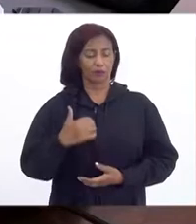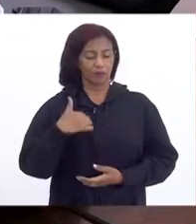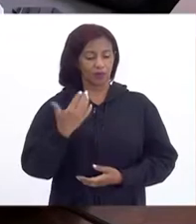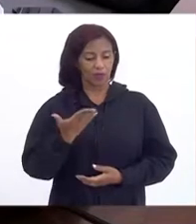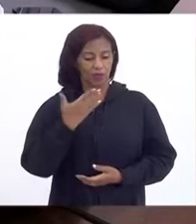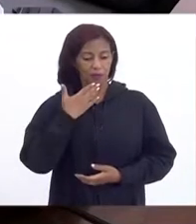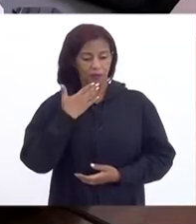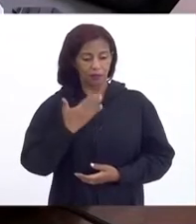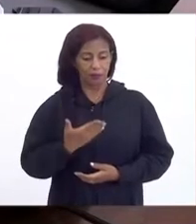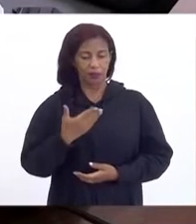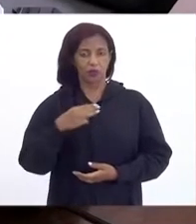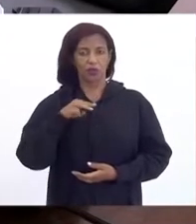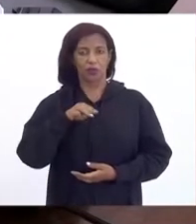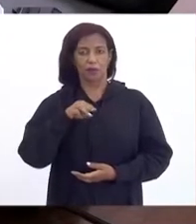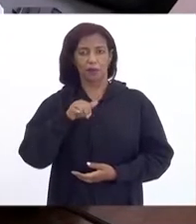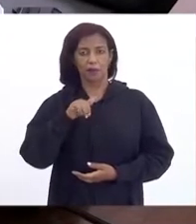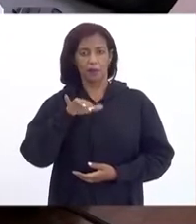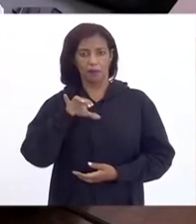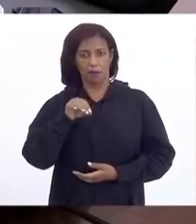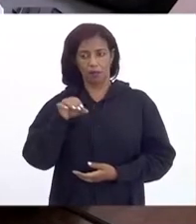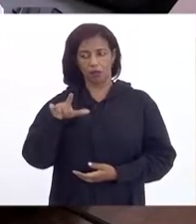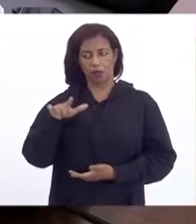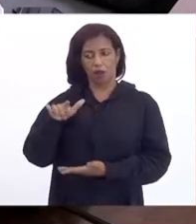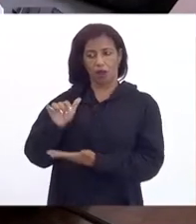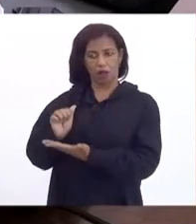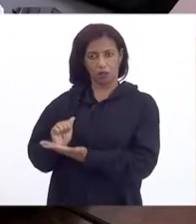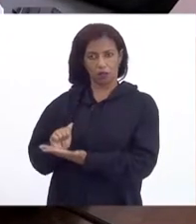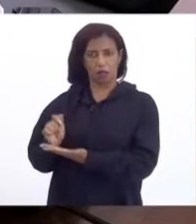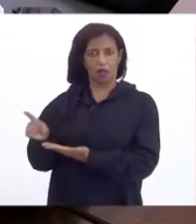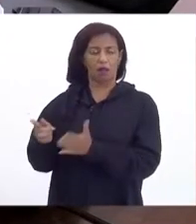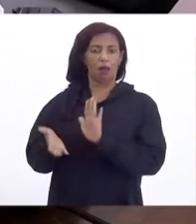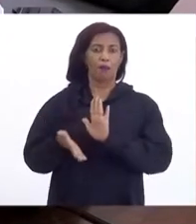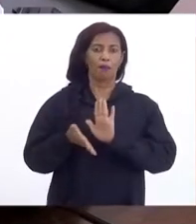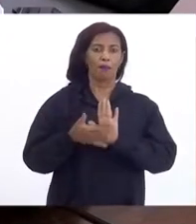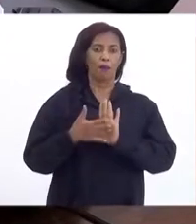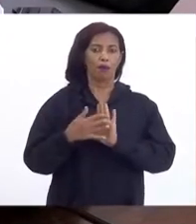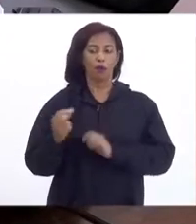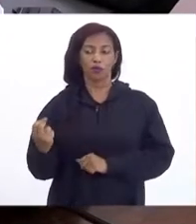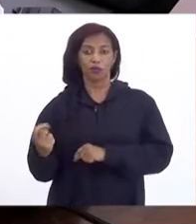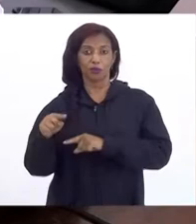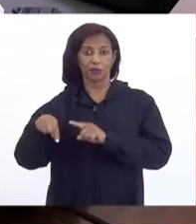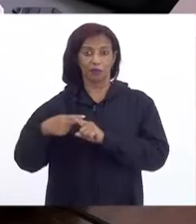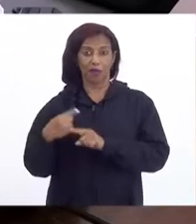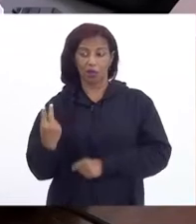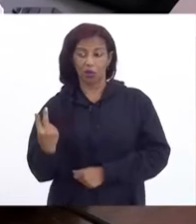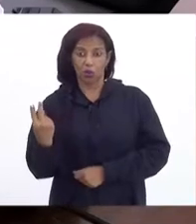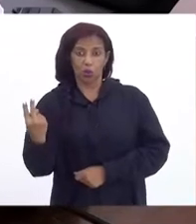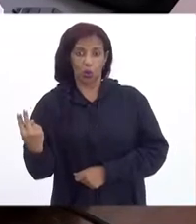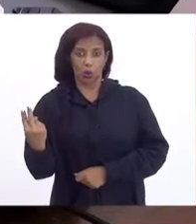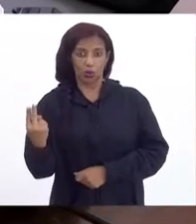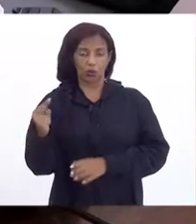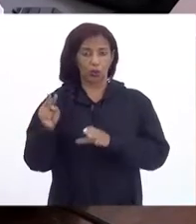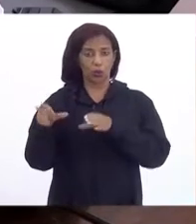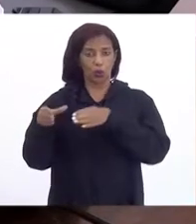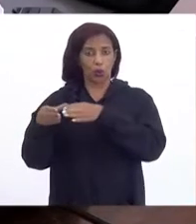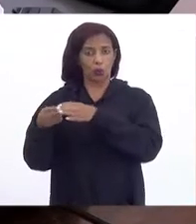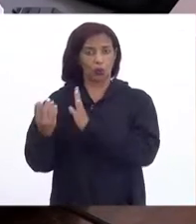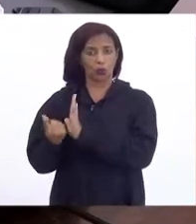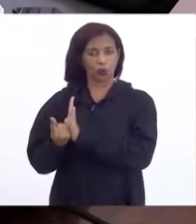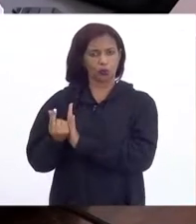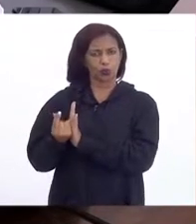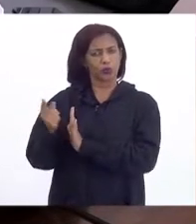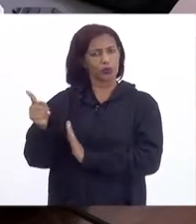solicitar ao deputado Márcio Canella que fizesse a proposta dos dois membros da Comissão de Orçamento